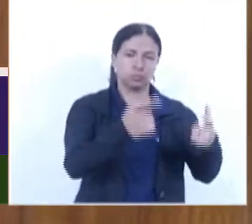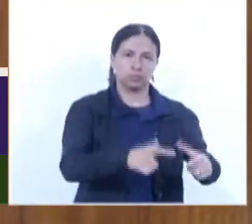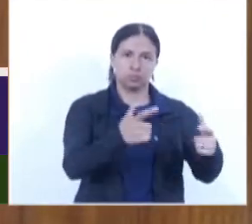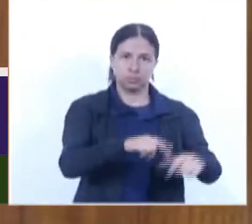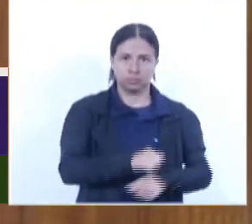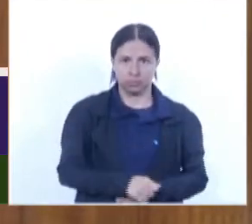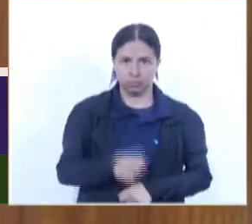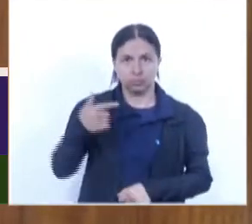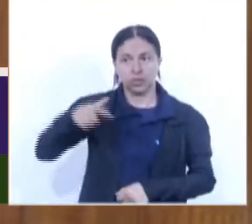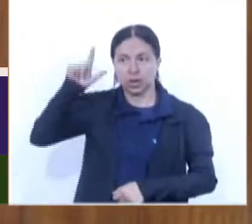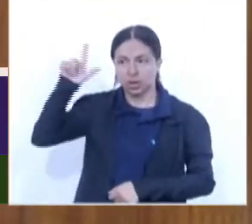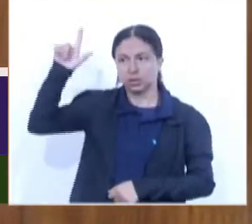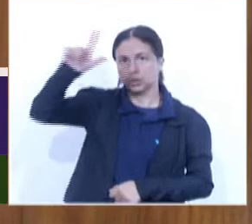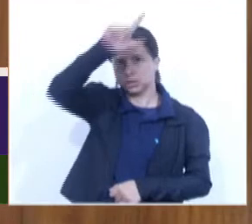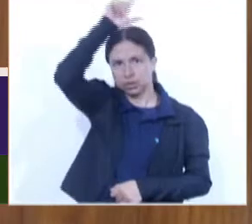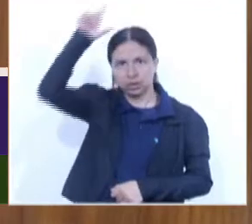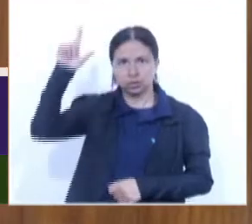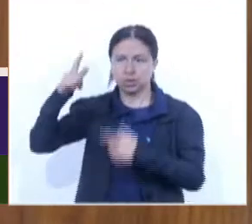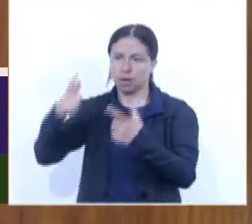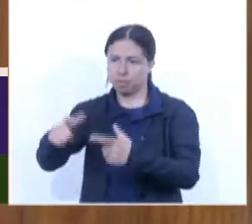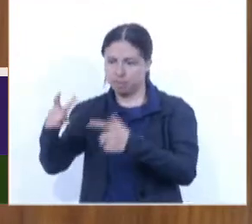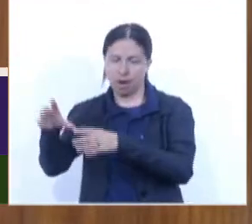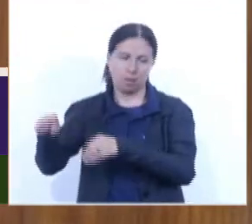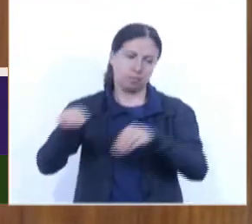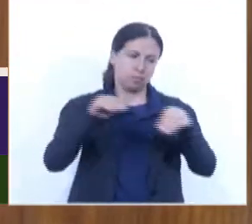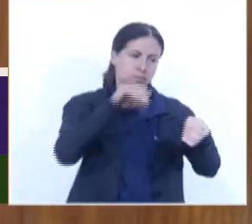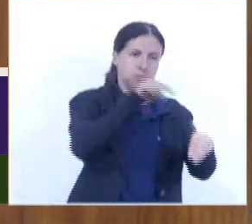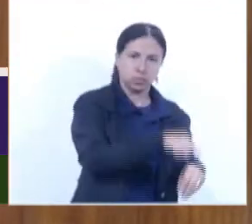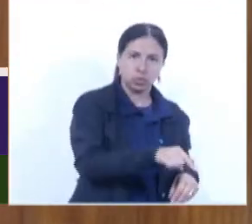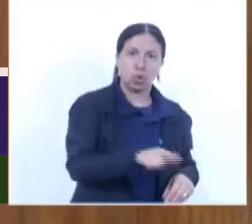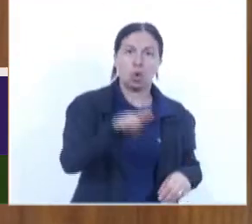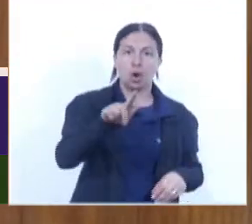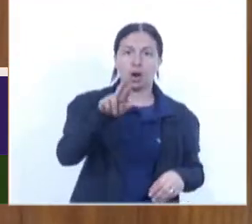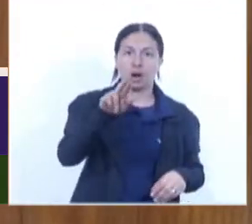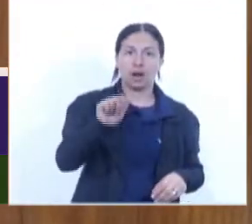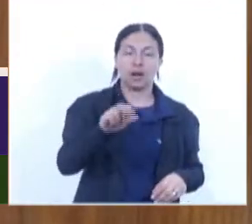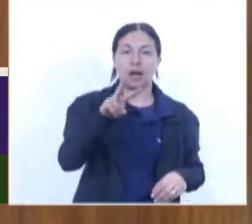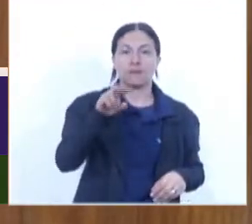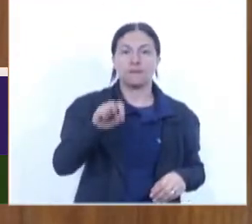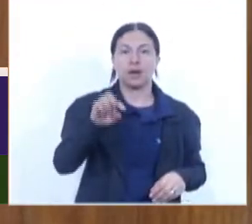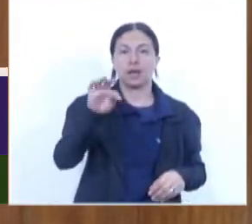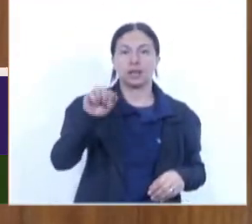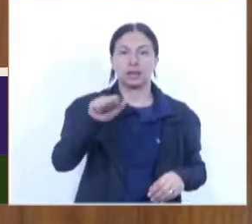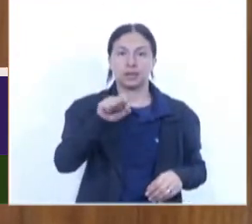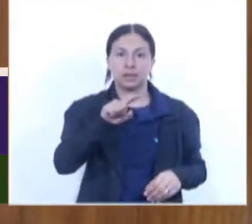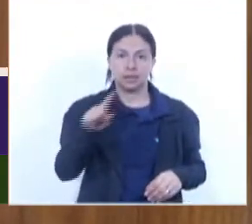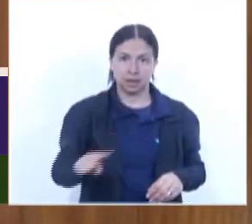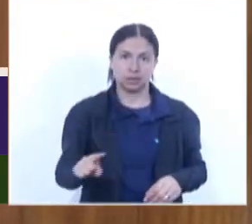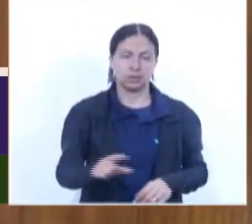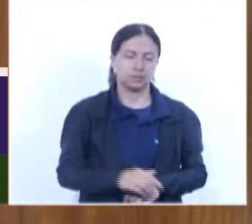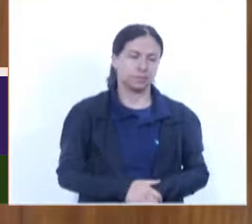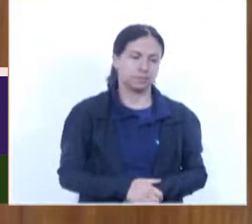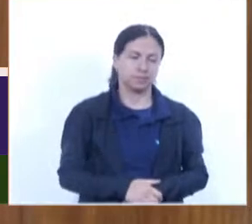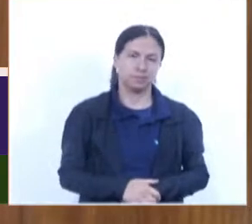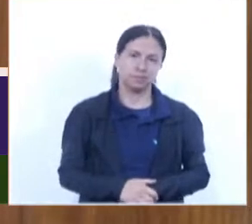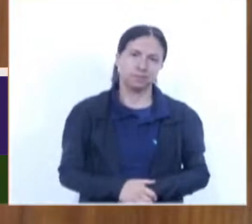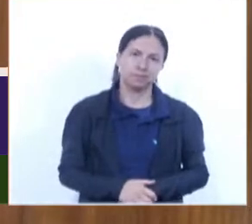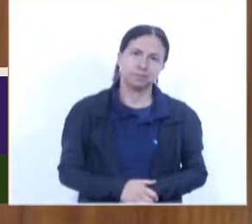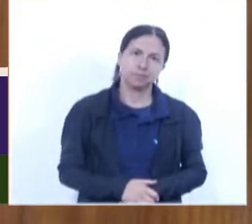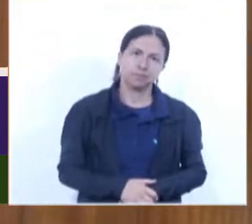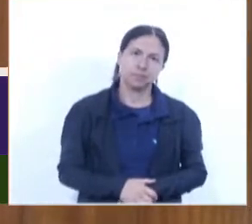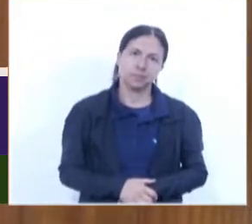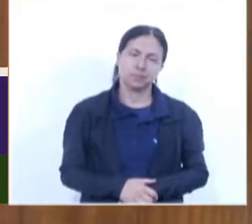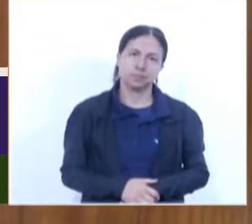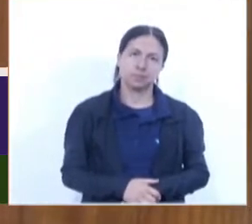Gravatás além de mudar o nome da escola para adequar a região que ela agora está locada